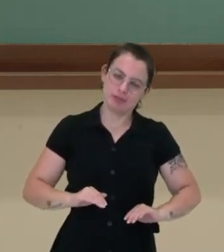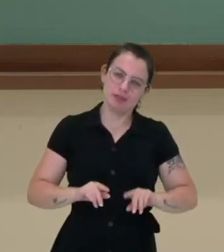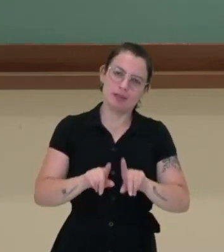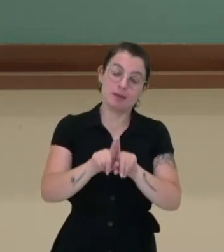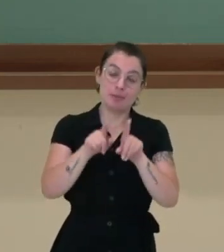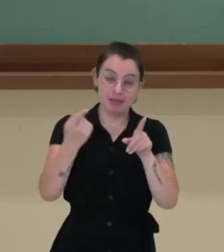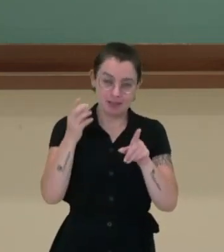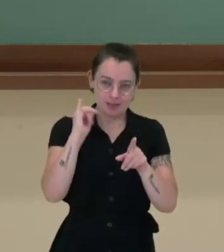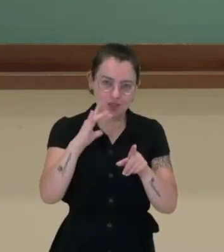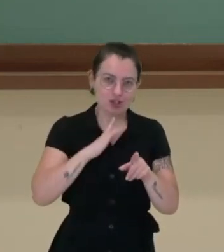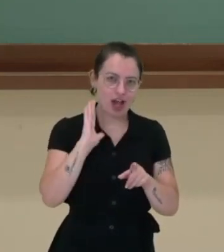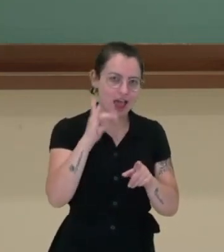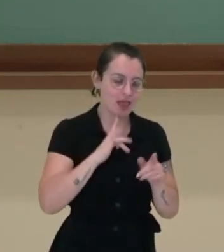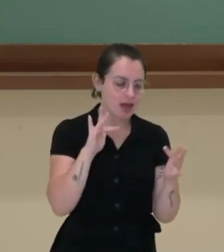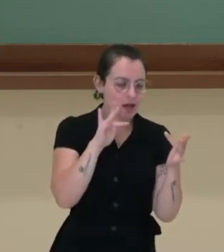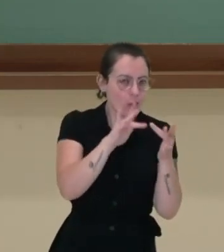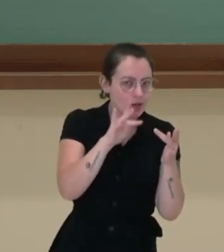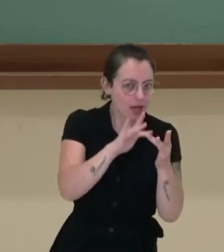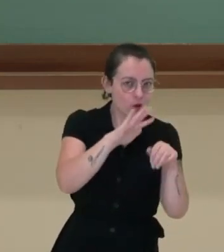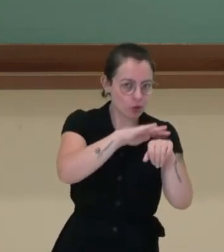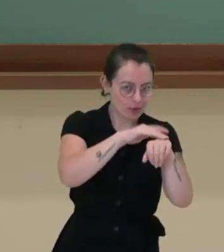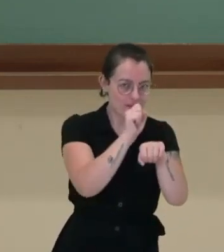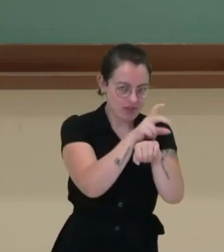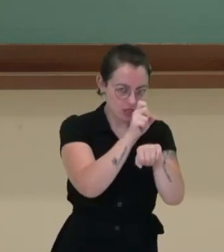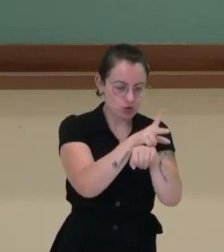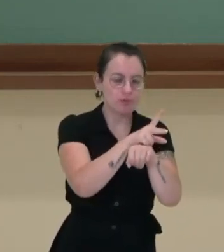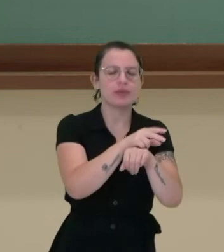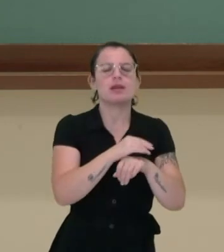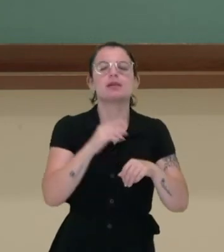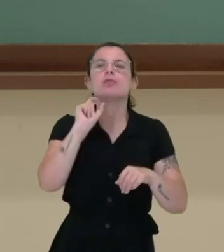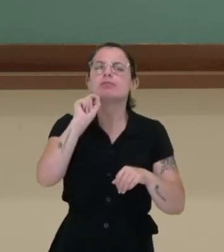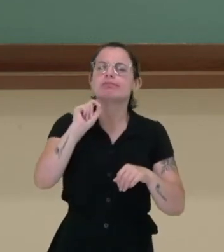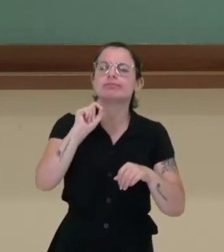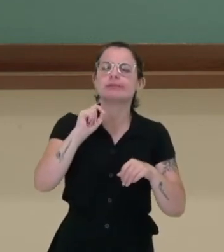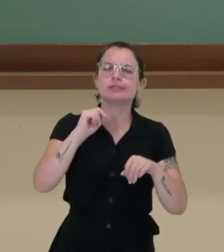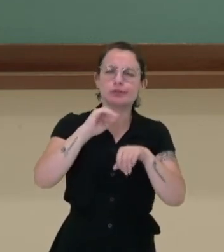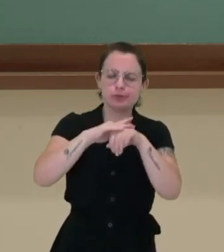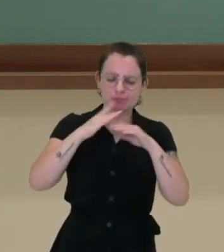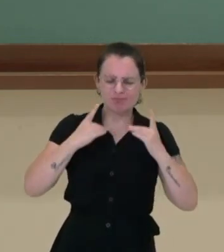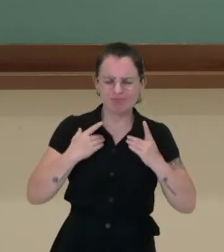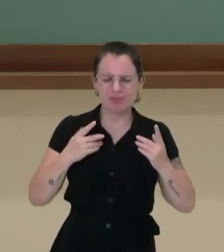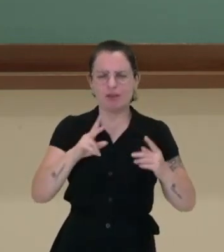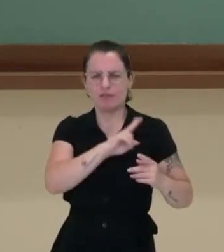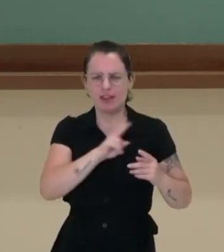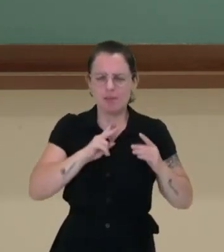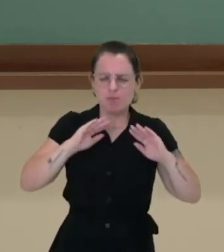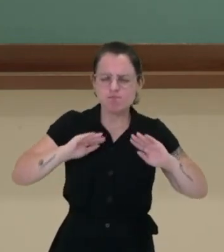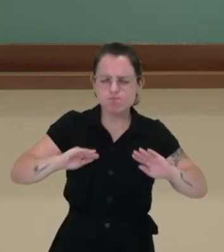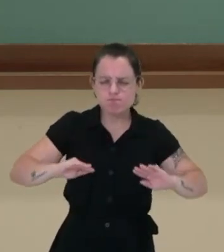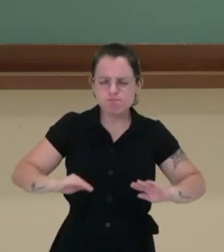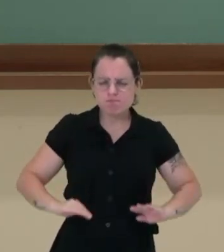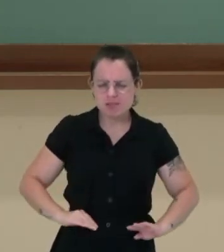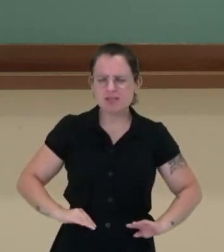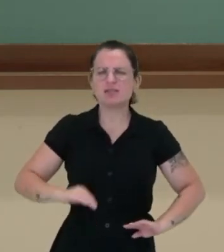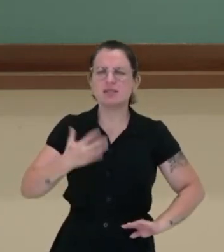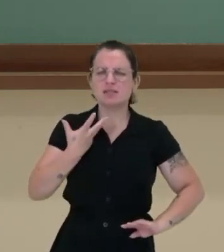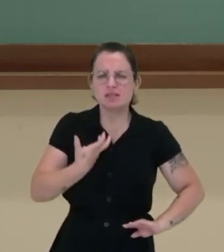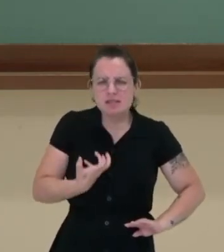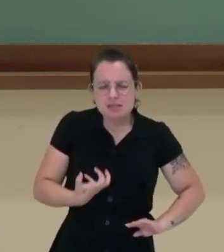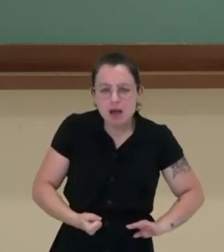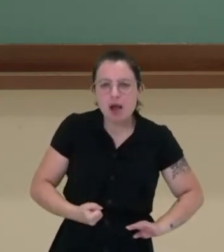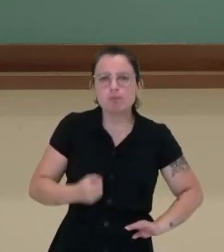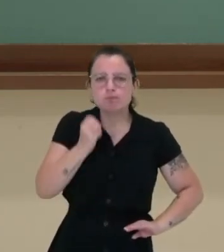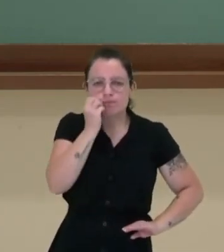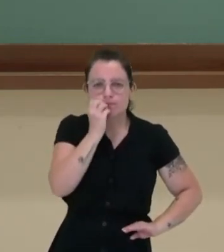tido contato com essa herpes, e aí quando o corpo está com a imunidade muito